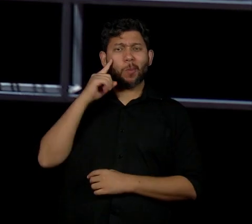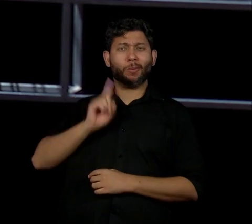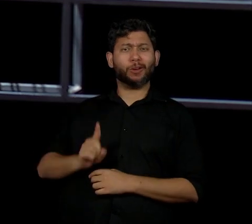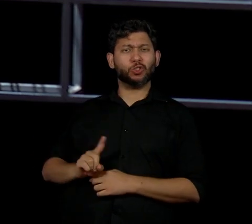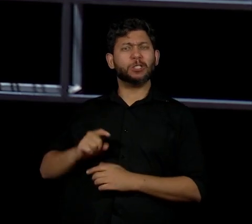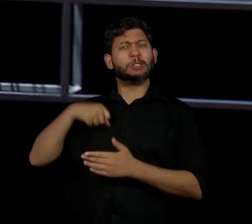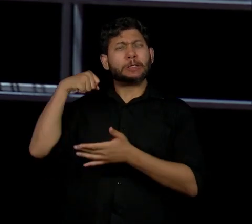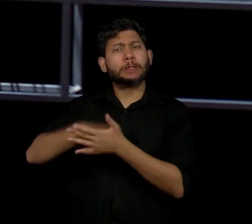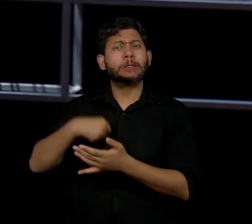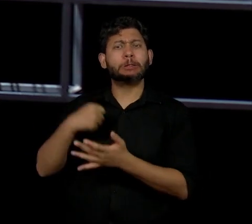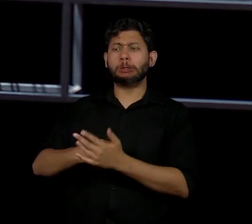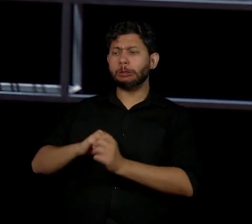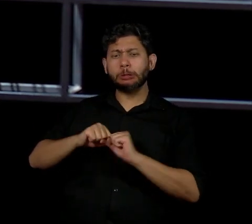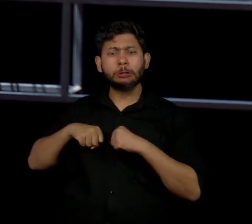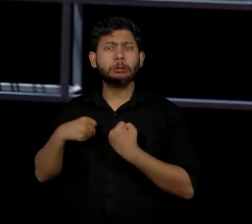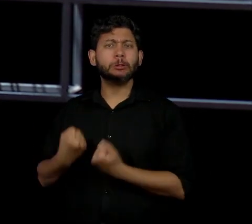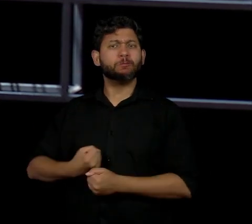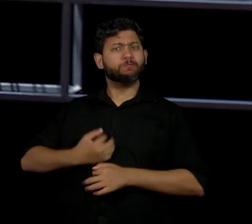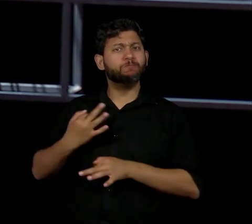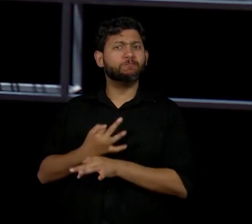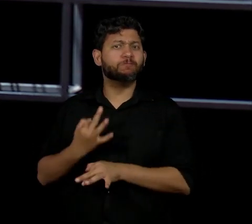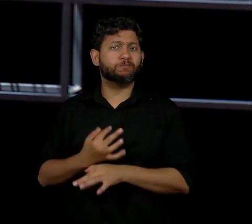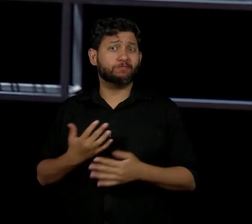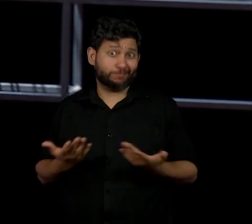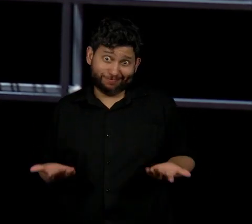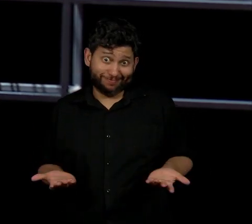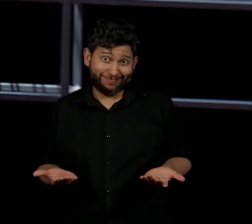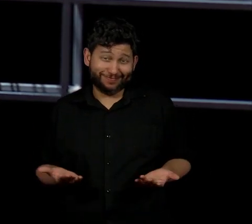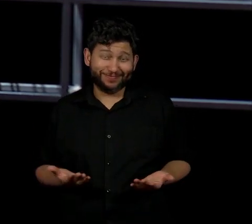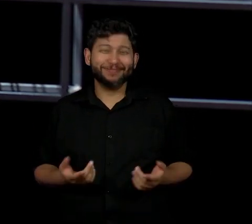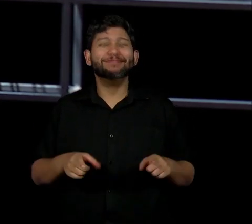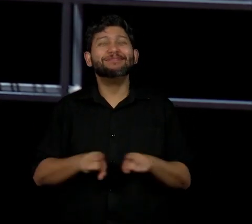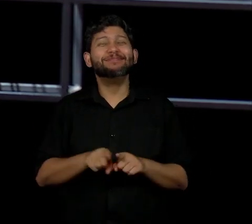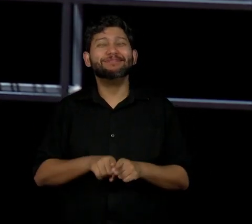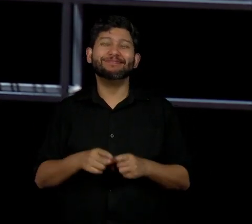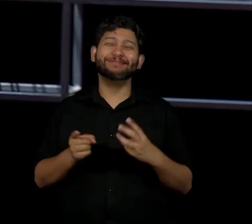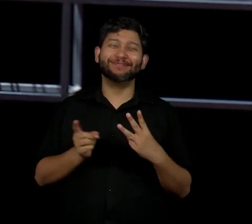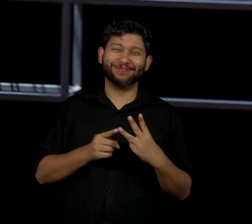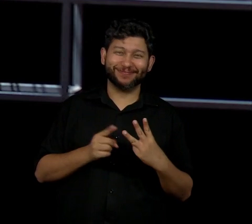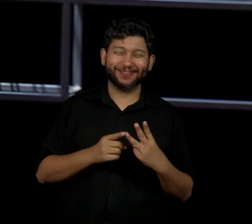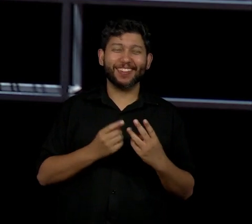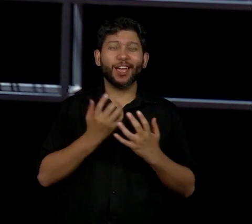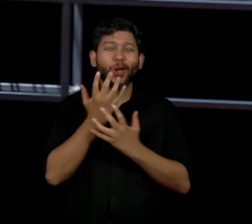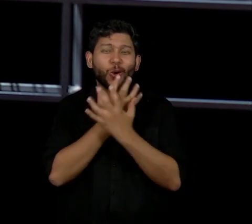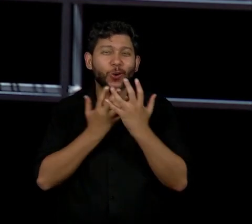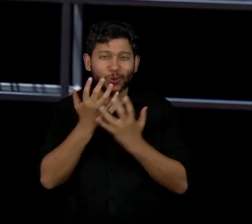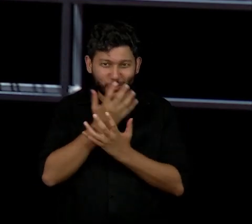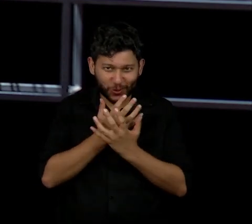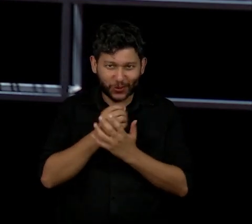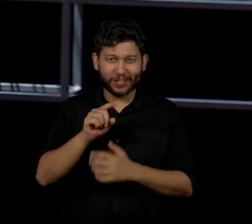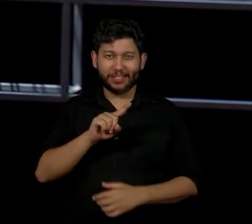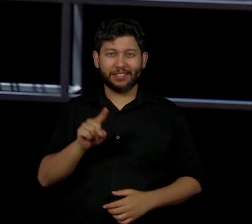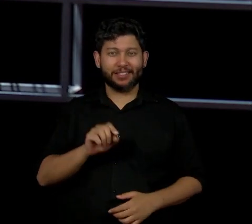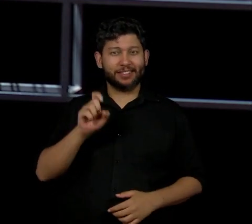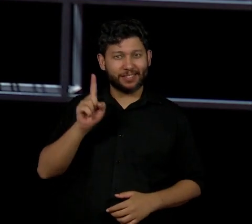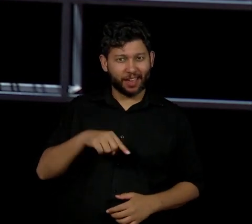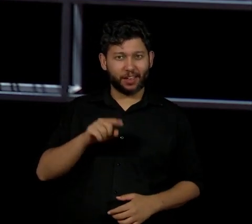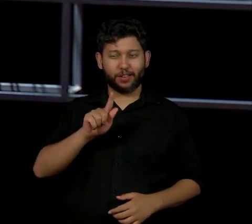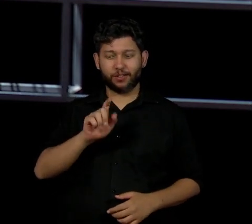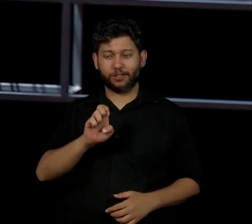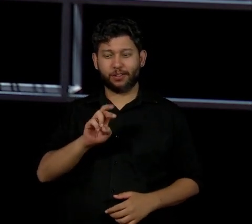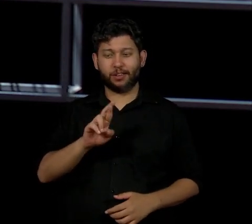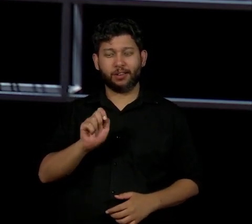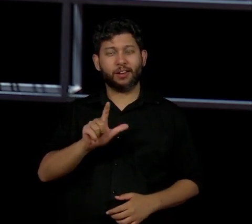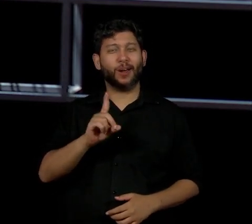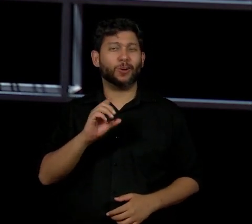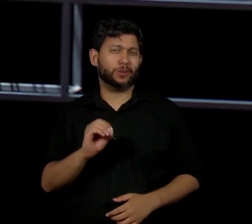que eles precisaram ter para chegar onde estão. Como é o caso também do cantor e compositor Zé Geraldo, que ficou muitos anos tocando